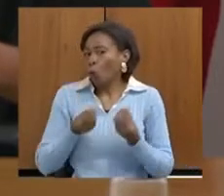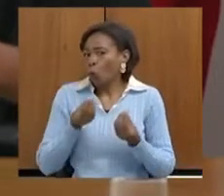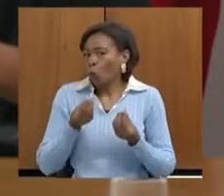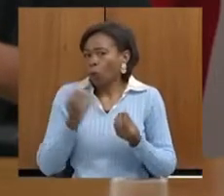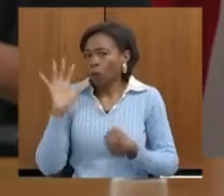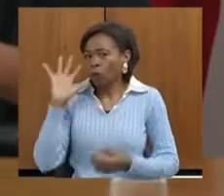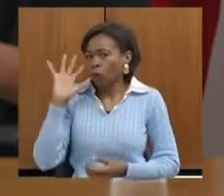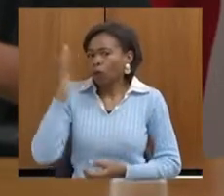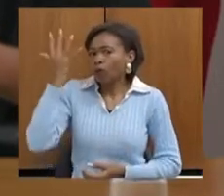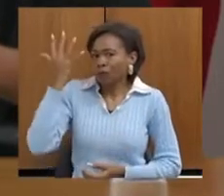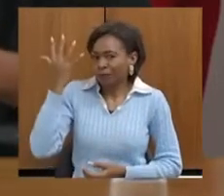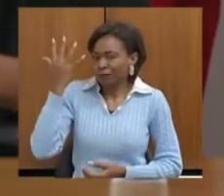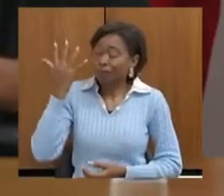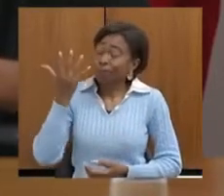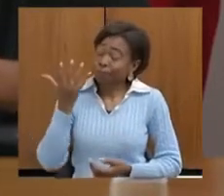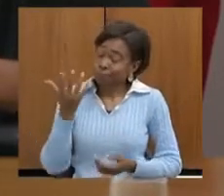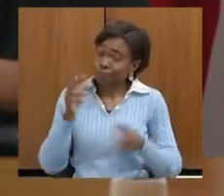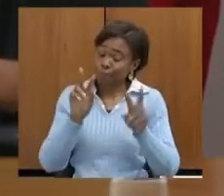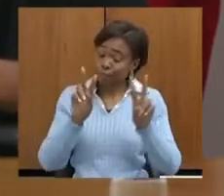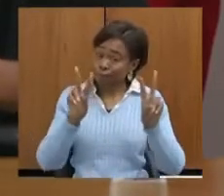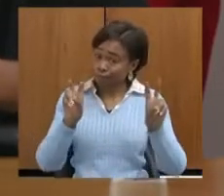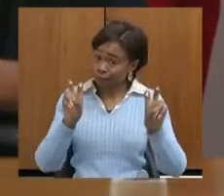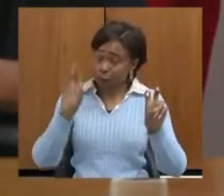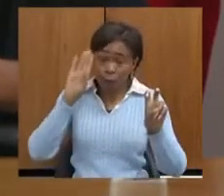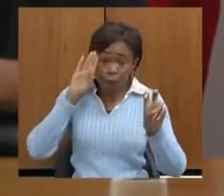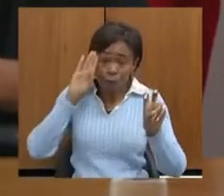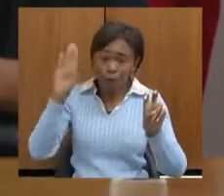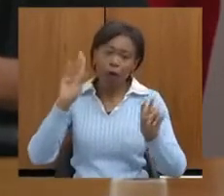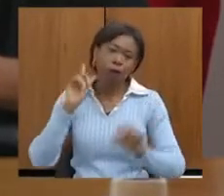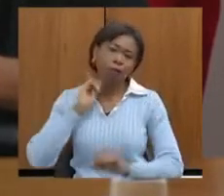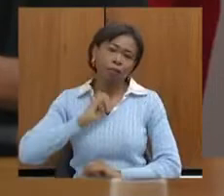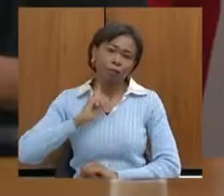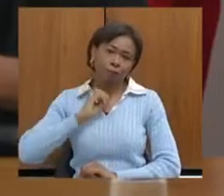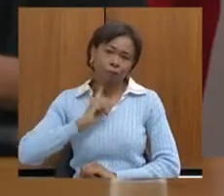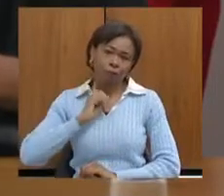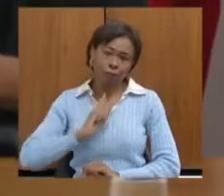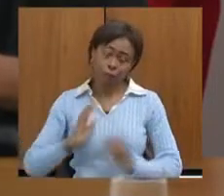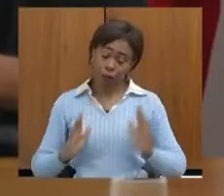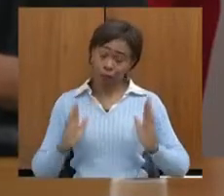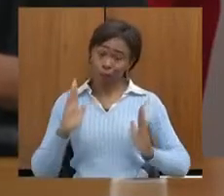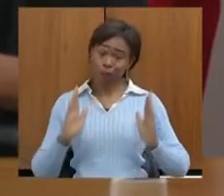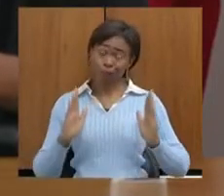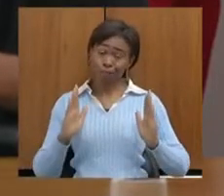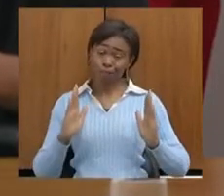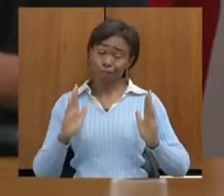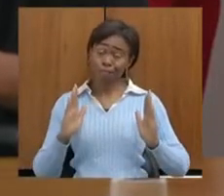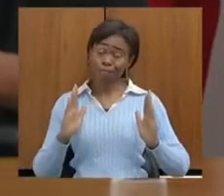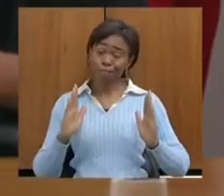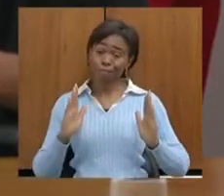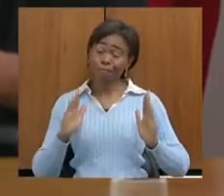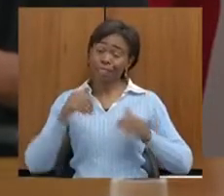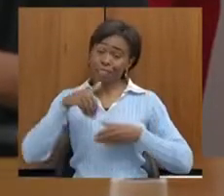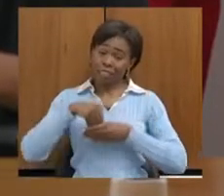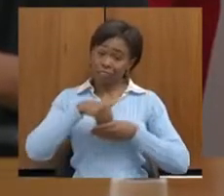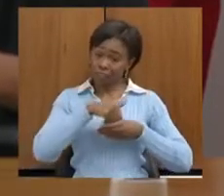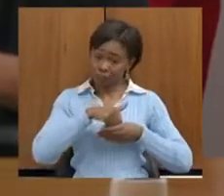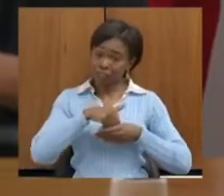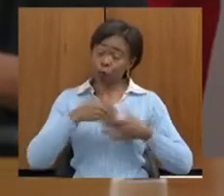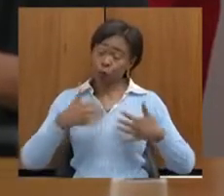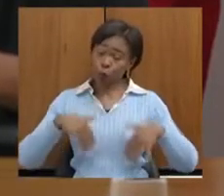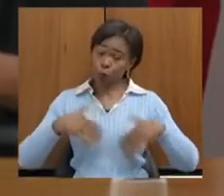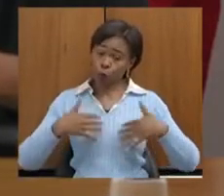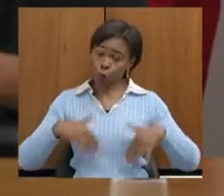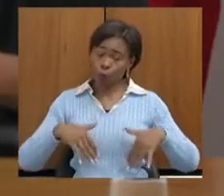Minas portanto estamos diante dele aqui no período crucial que é um período também eleitoral e segunda é o momento